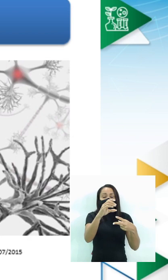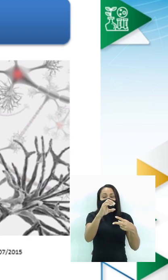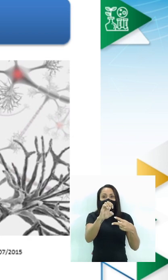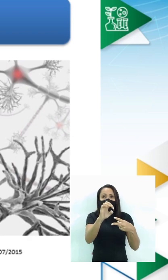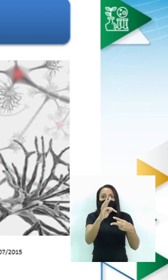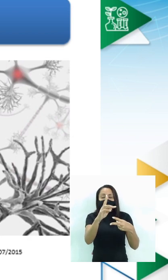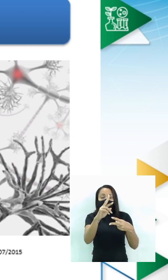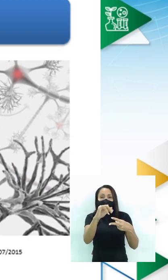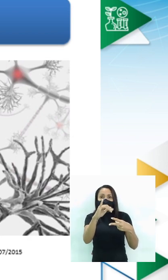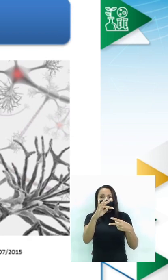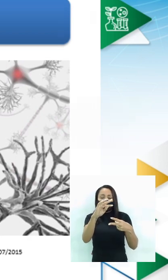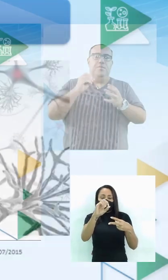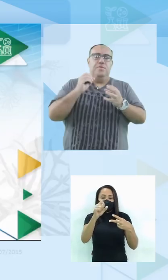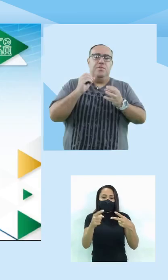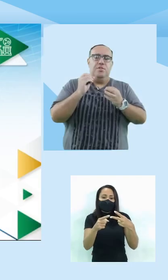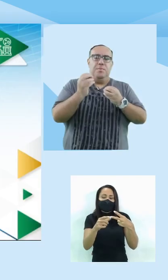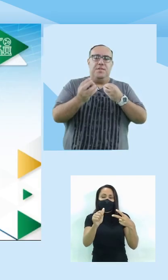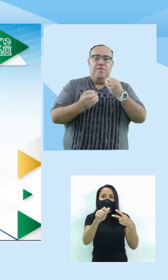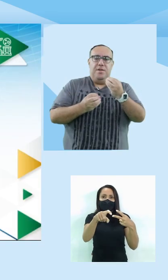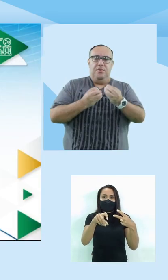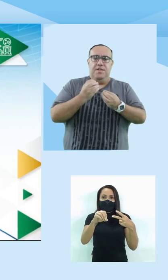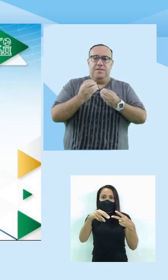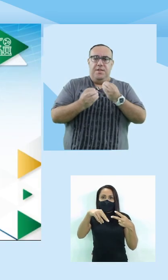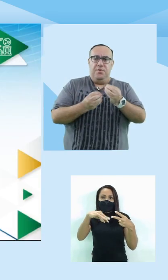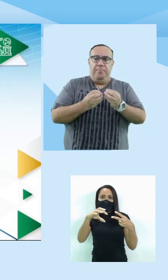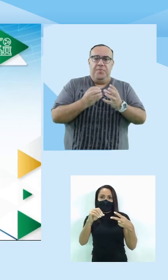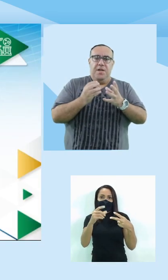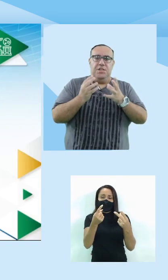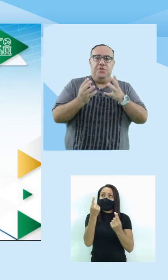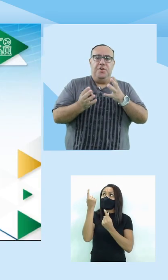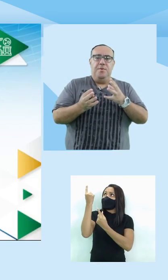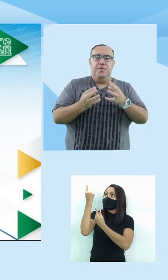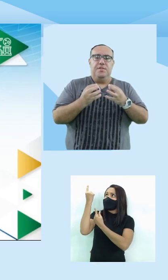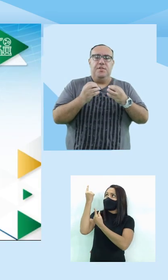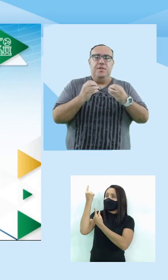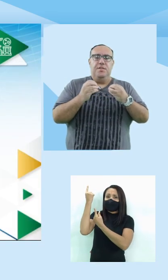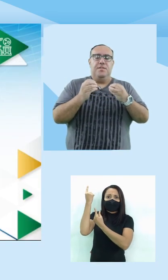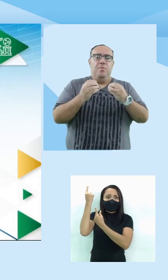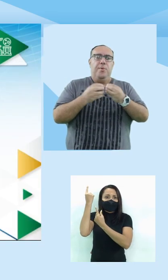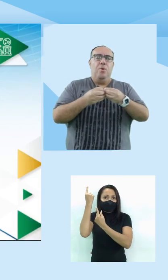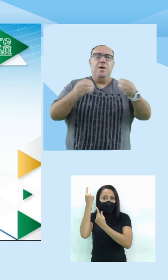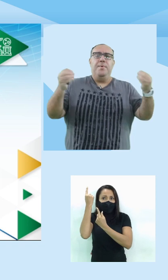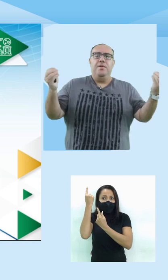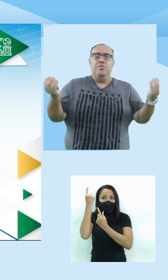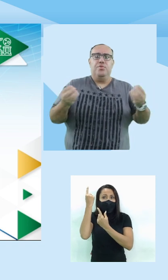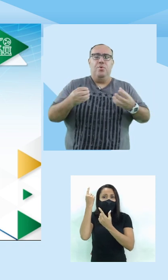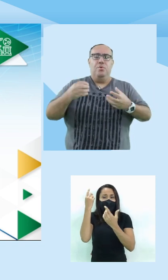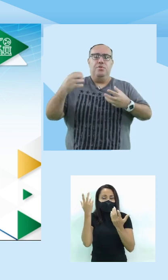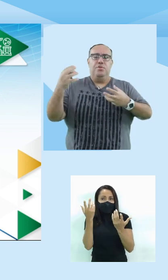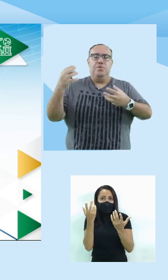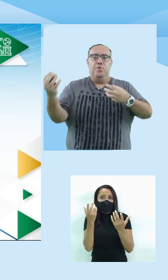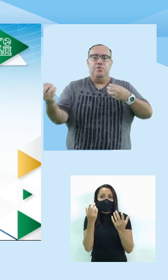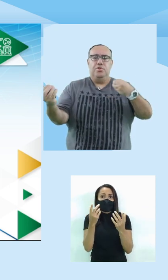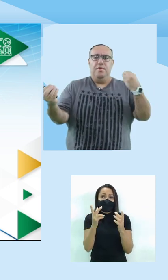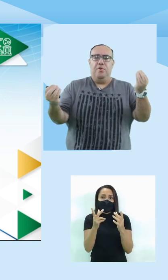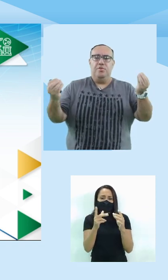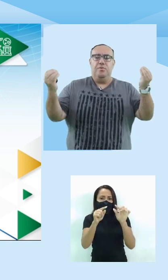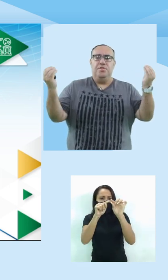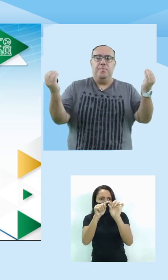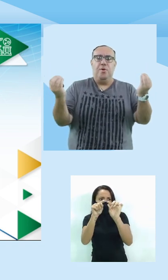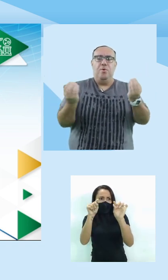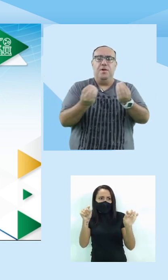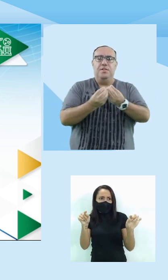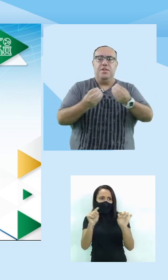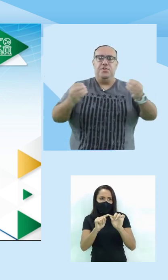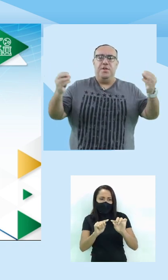axônios, tá certo? Então, se vocês observarem no desenho, as fibras são prolongamentos, onde os impulsos nervosos vão